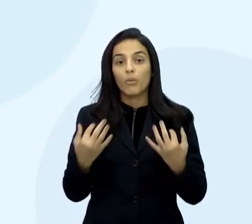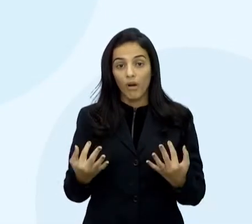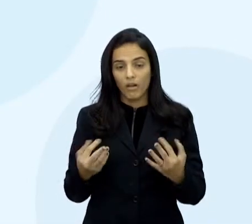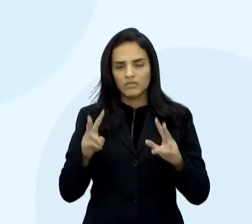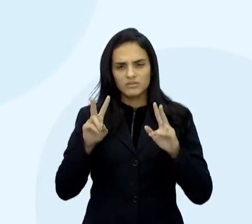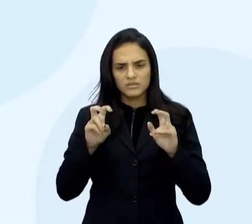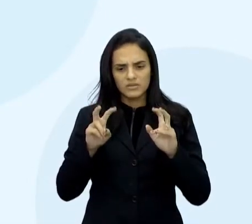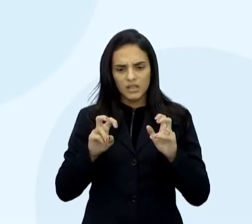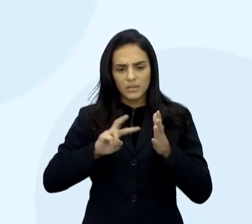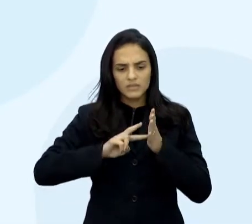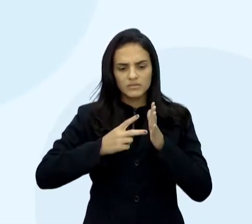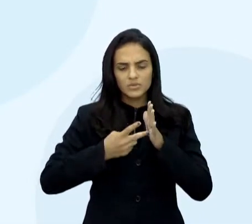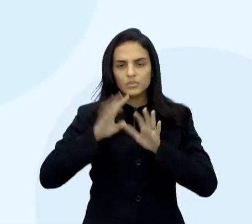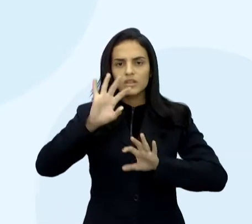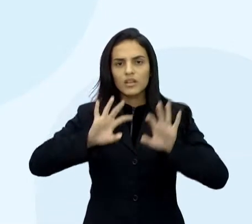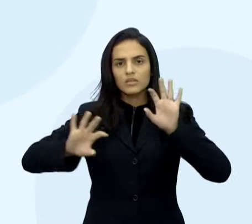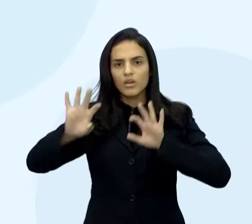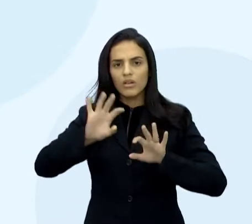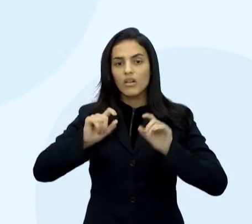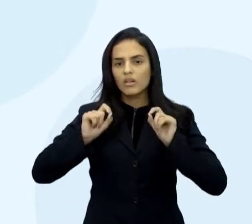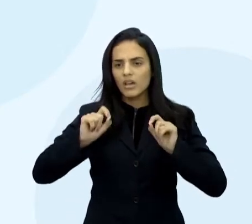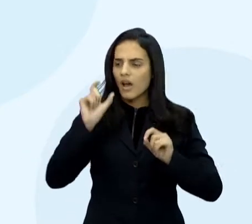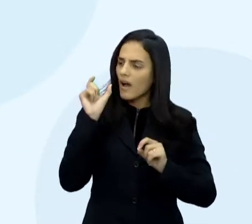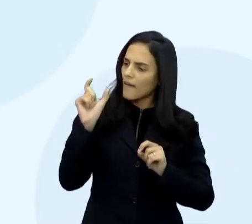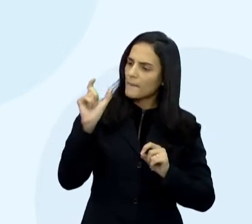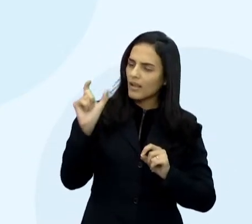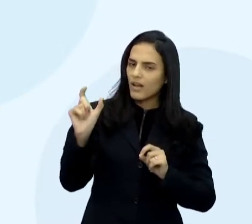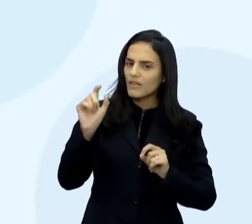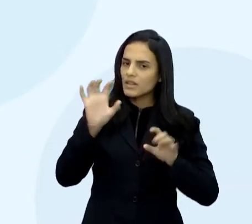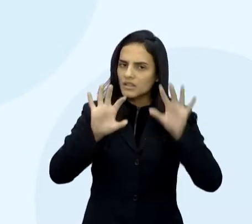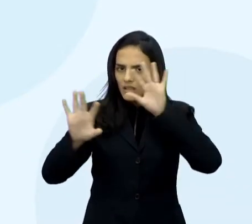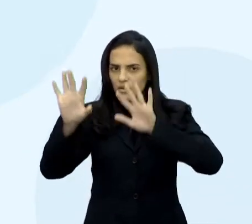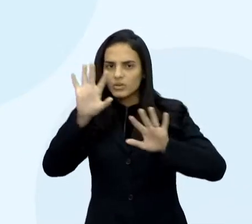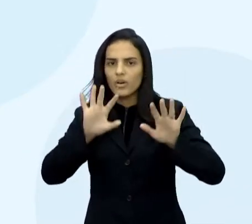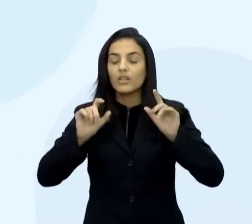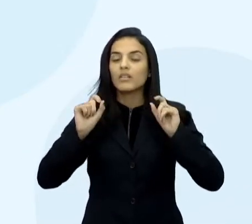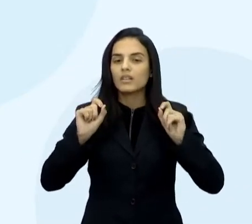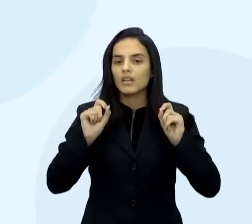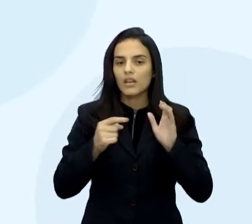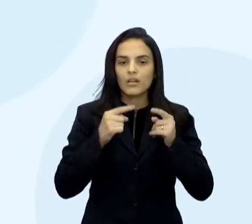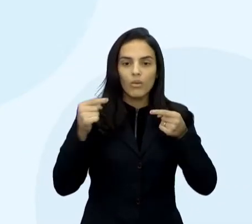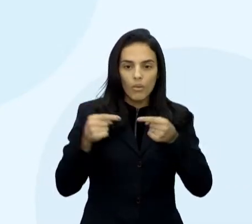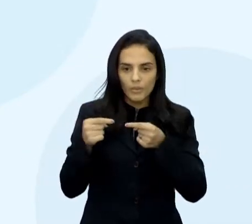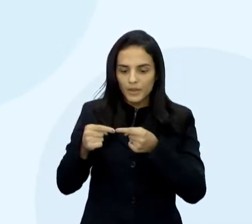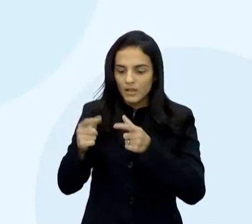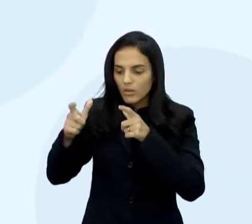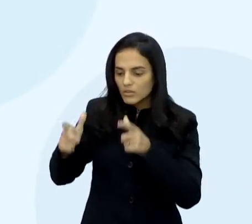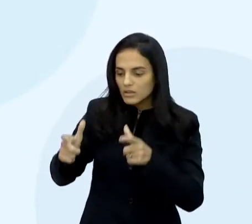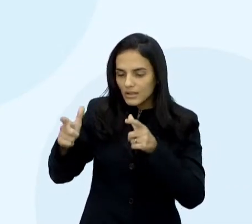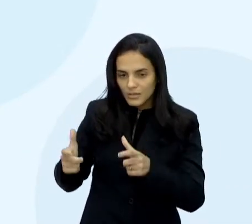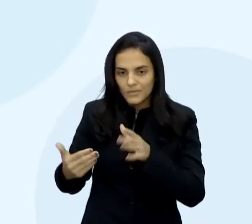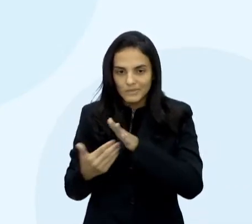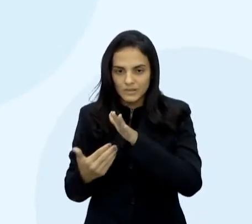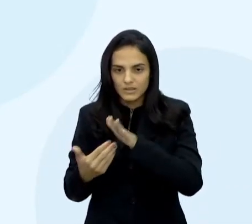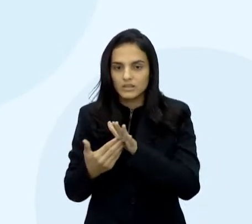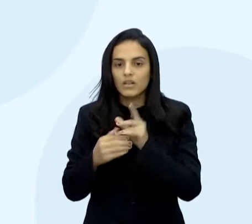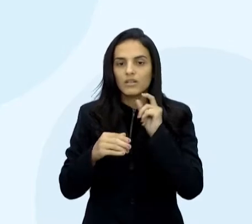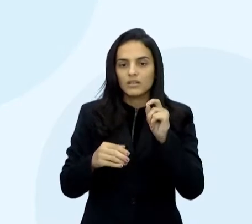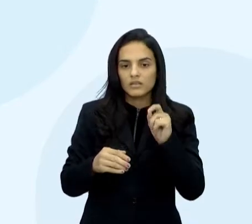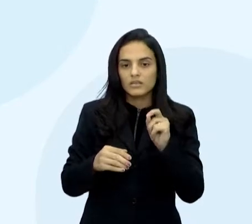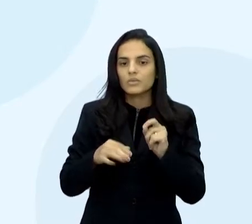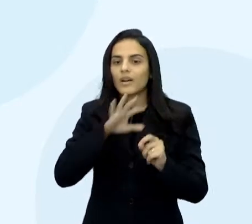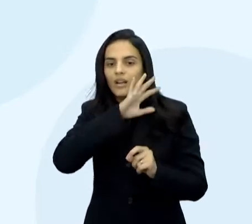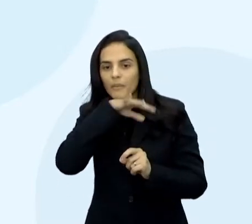definição de um território? A palavra território refere-se a uma área delimitada sob a posse de